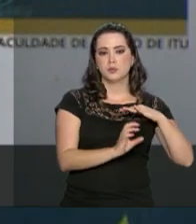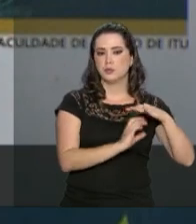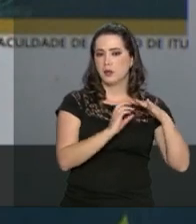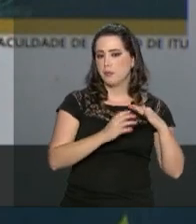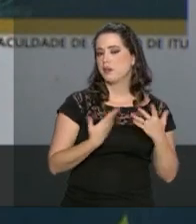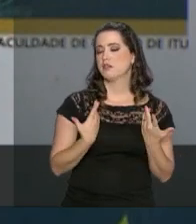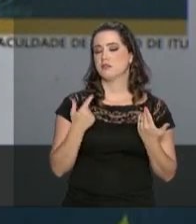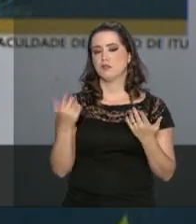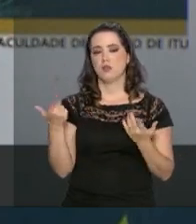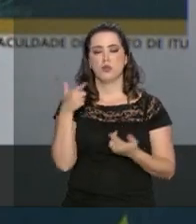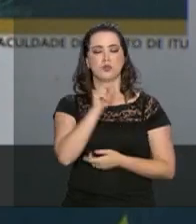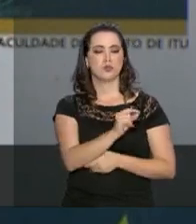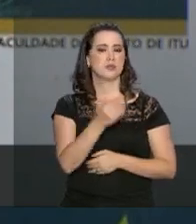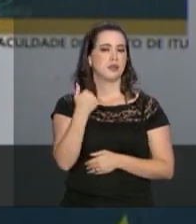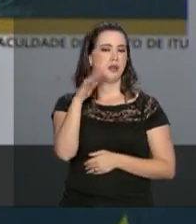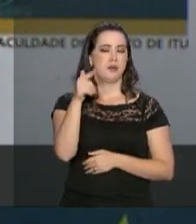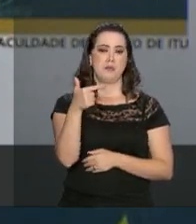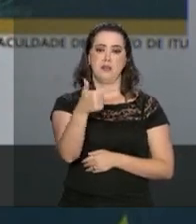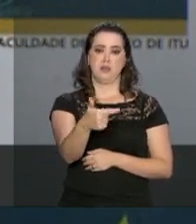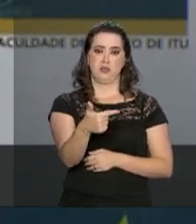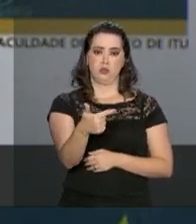hoje alcançam mais de